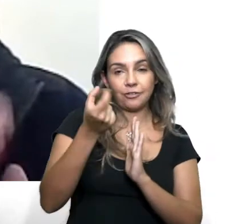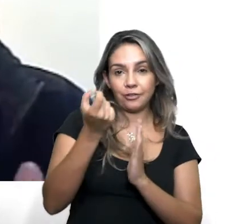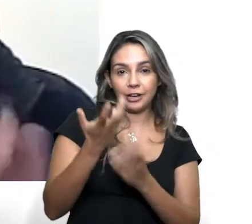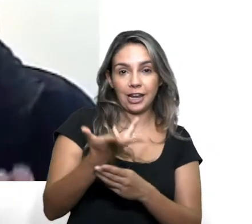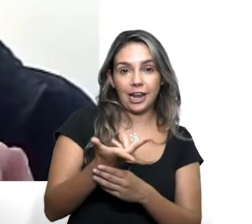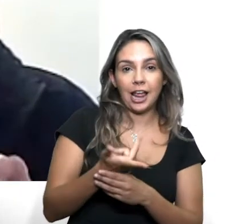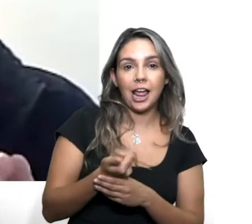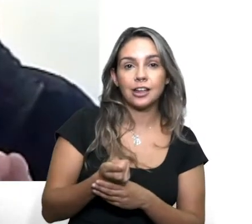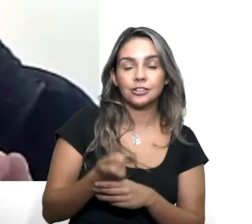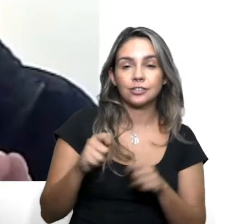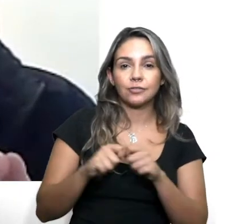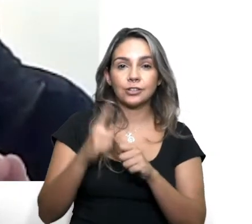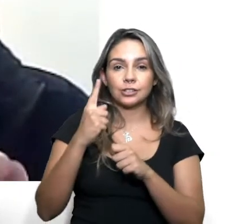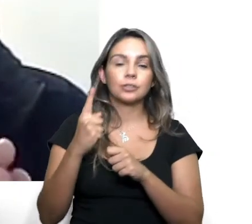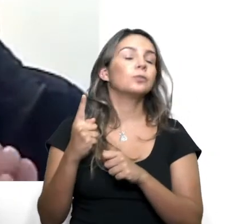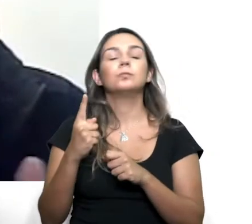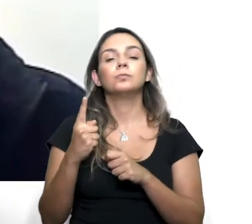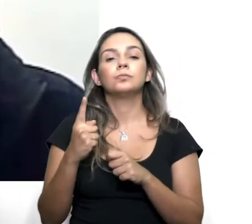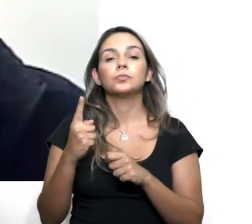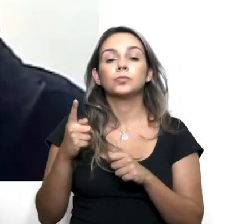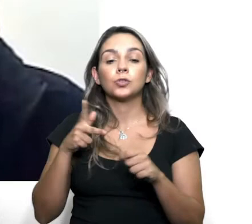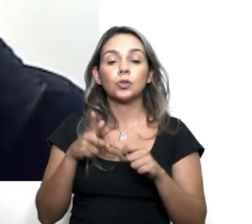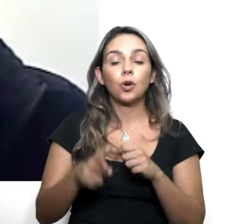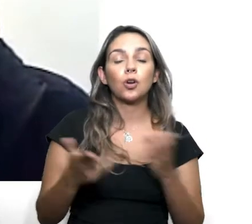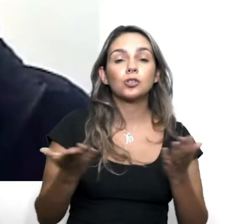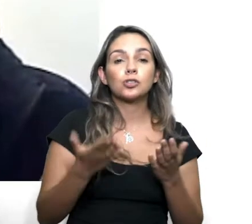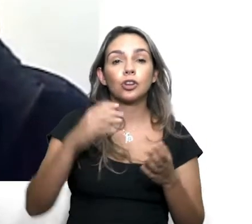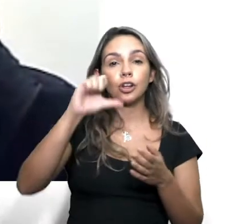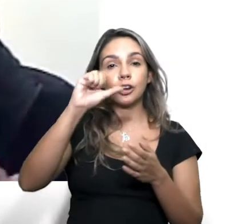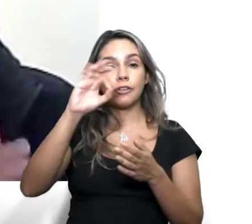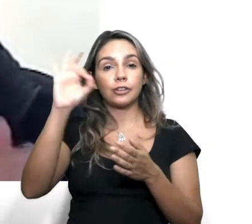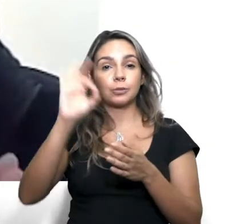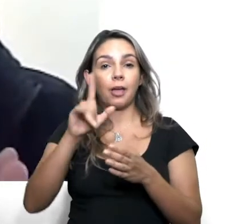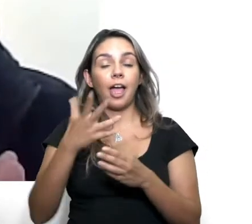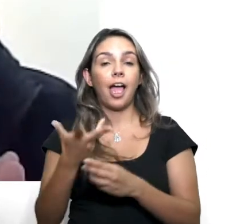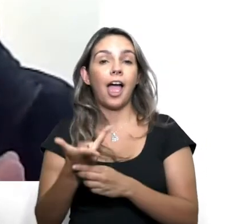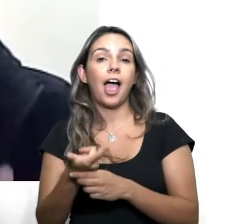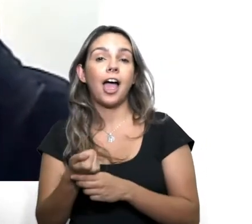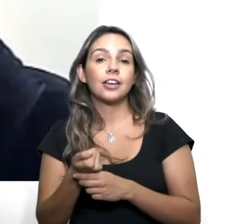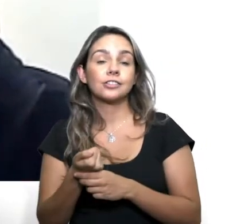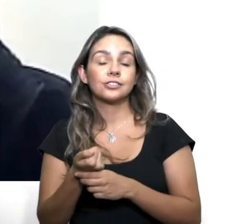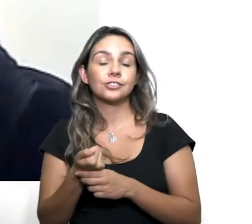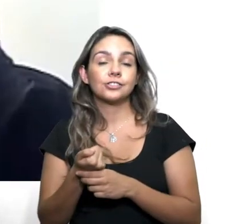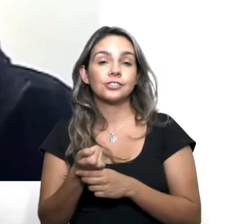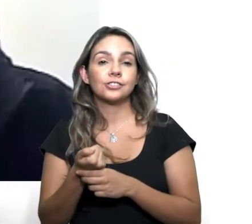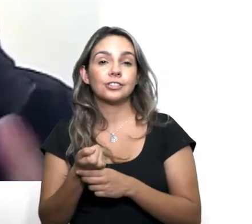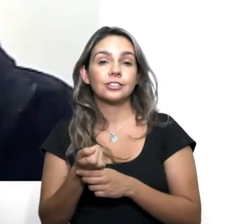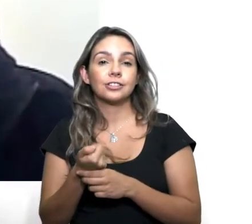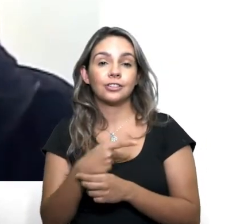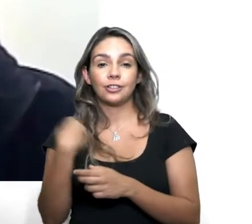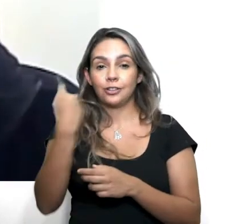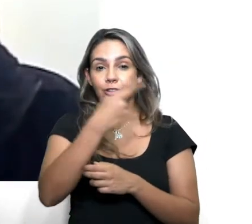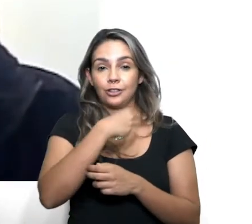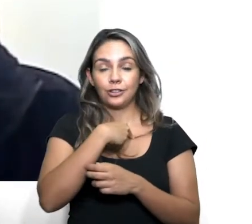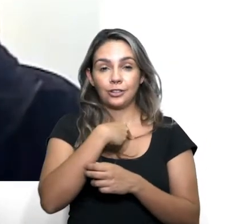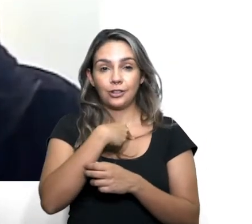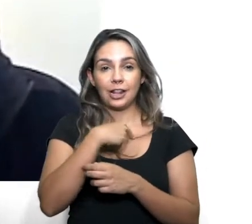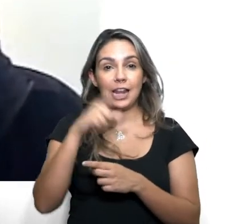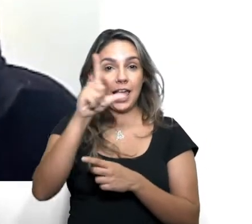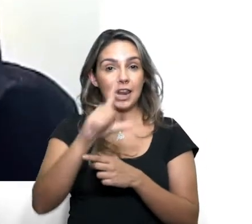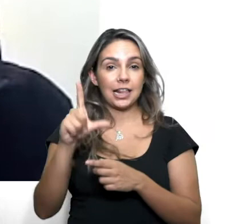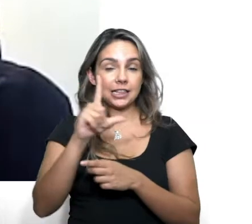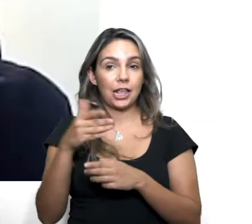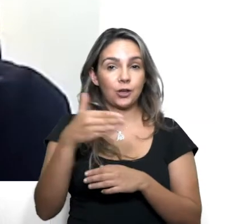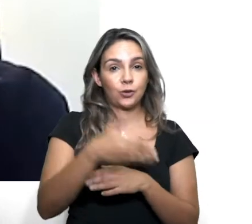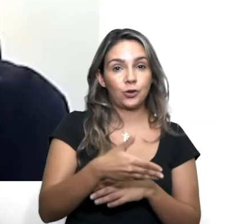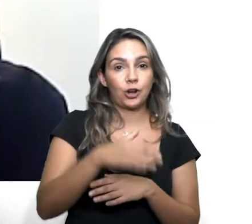arte fez um corte radical e hoje 90% da arte é filha do Duchamp. Se nós passarmos para a literatura, e